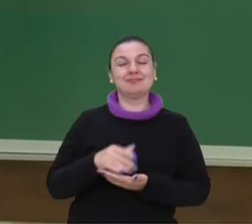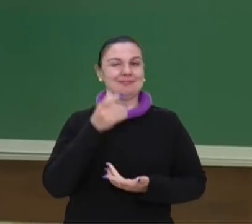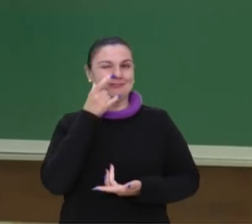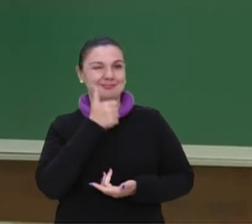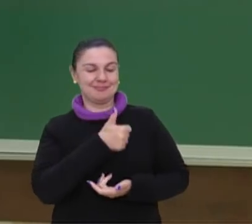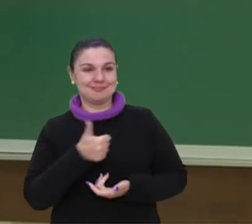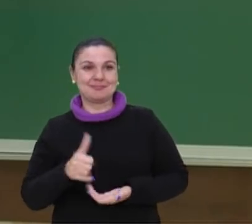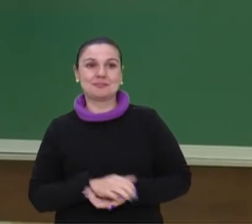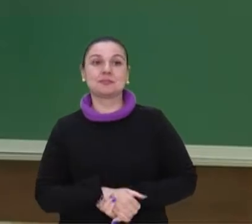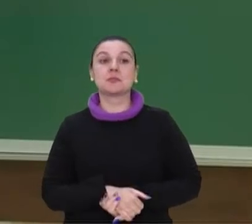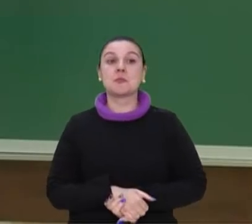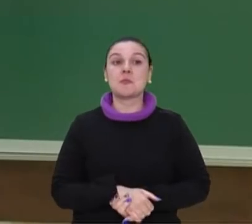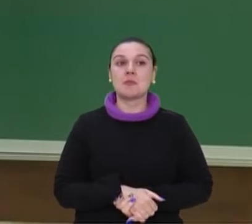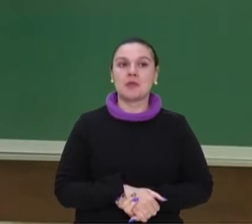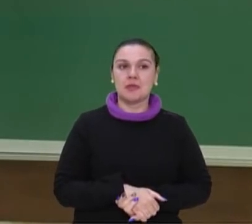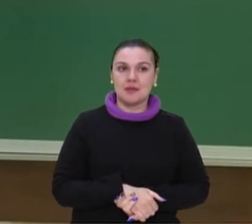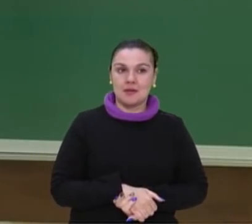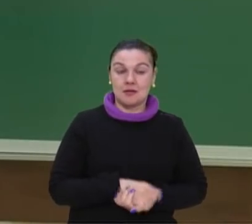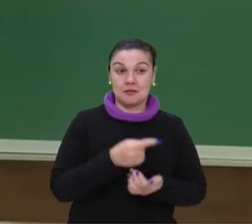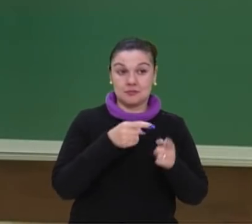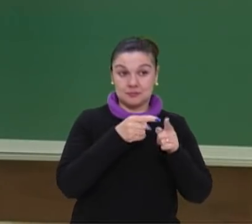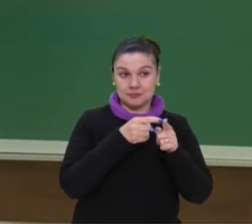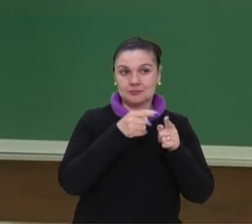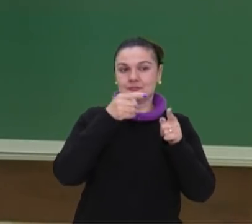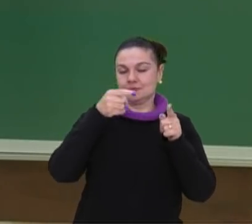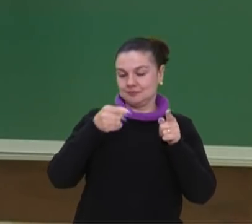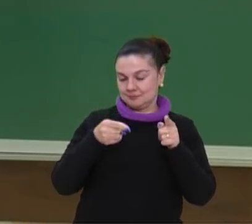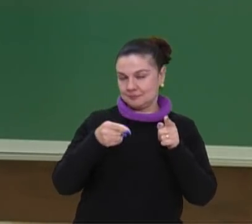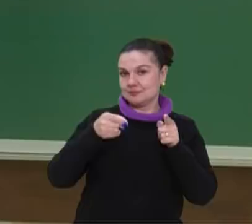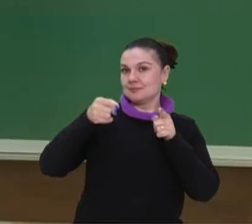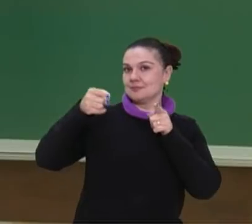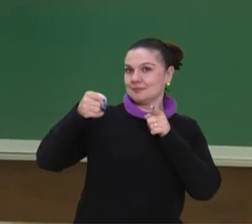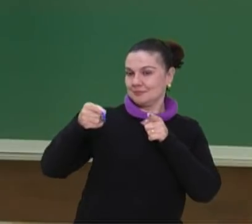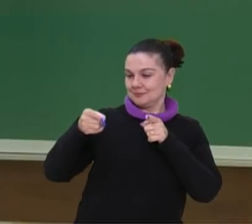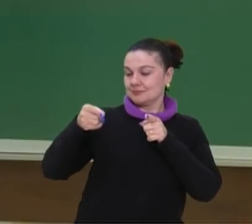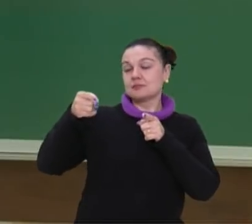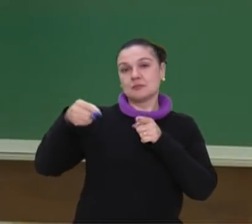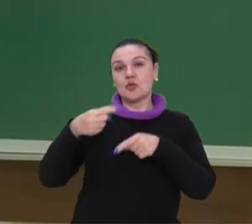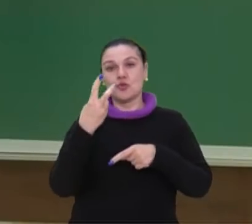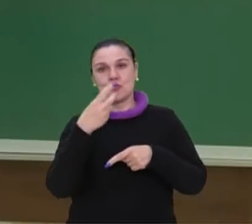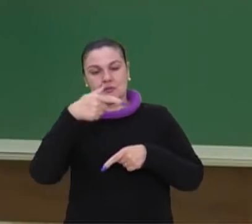né? Bom, 360, menos 45,